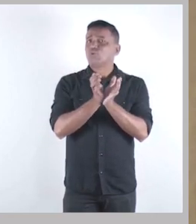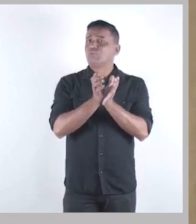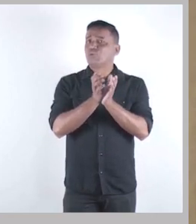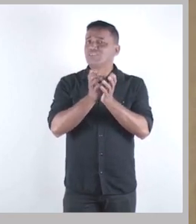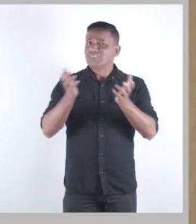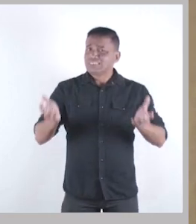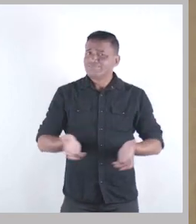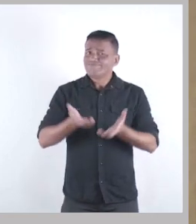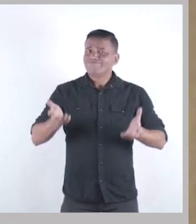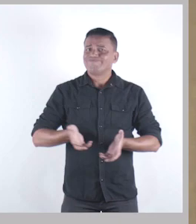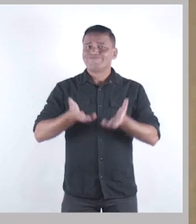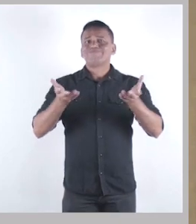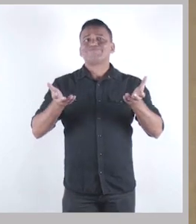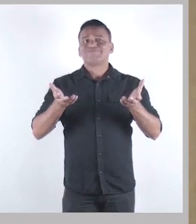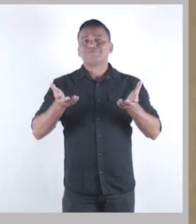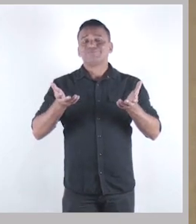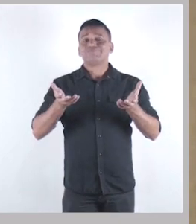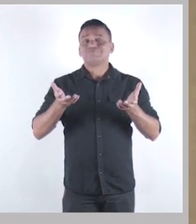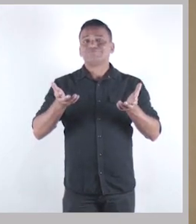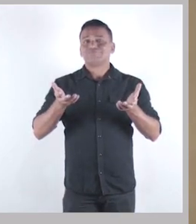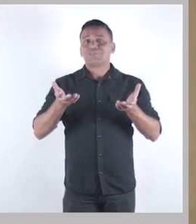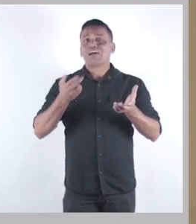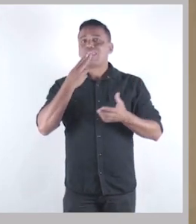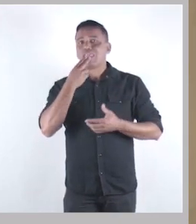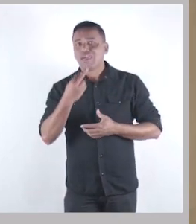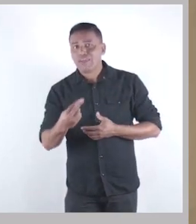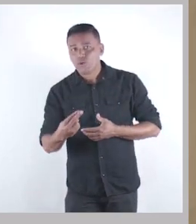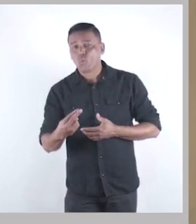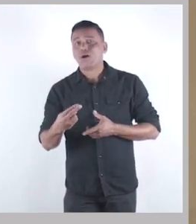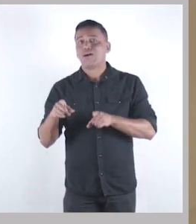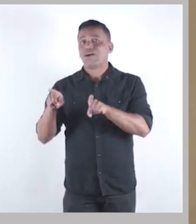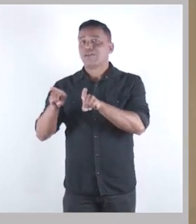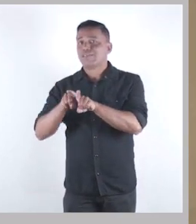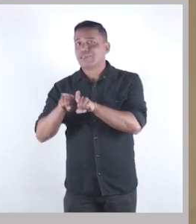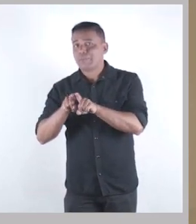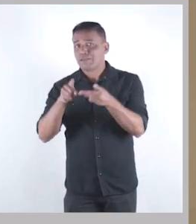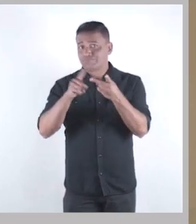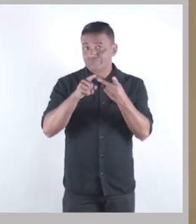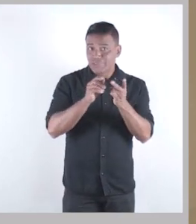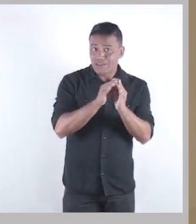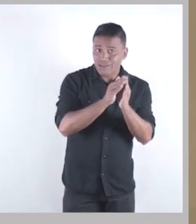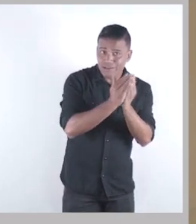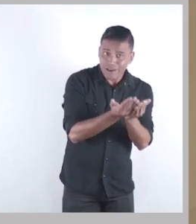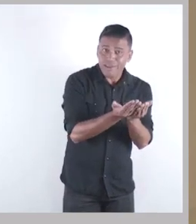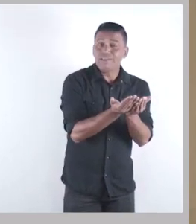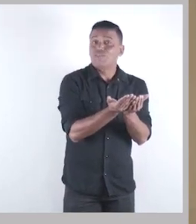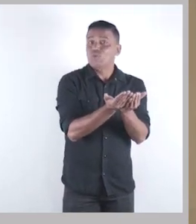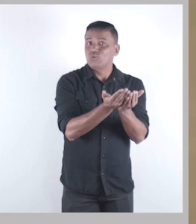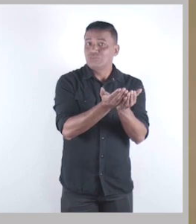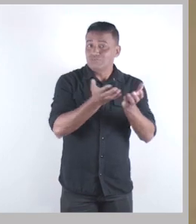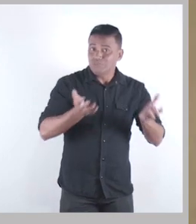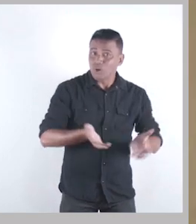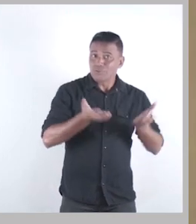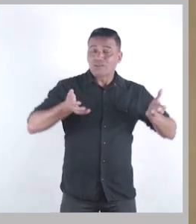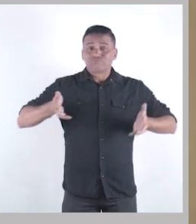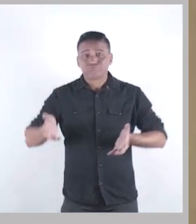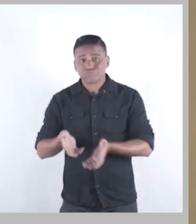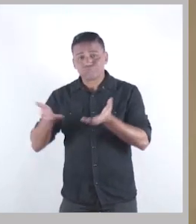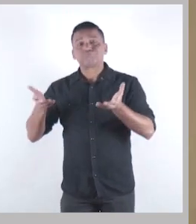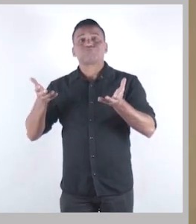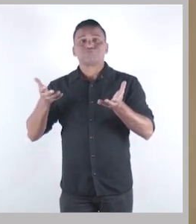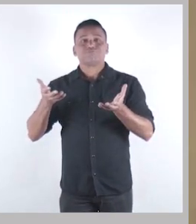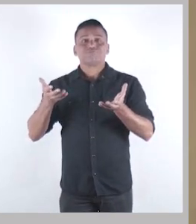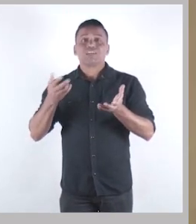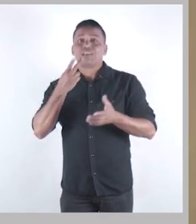continua com esse empenho na promoção da língua e do livro, promoção do livro e da língua portuguesa,